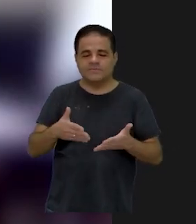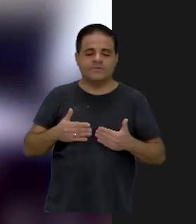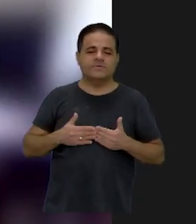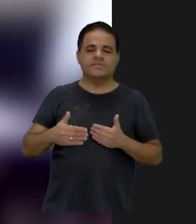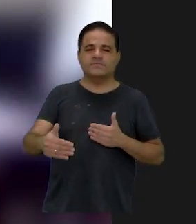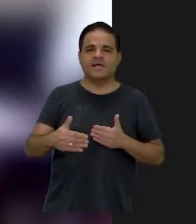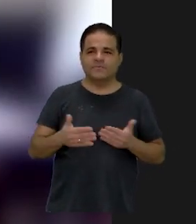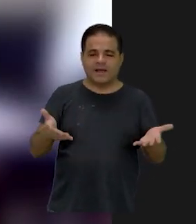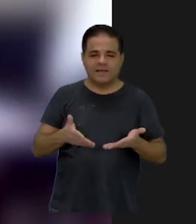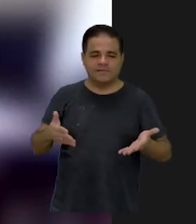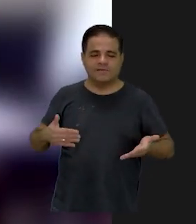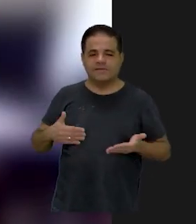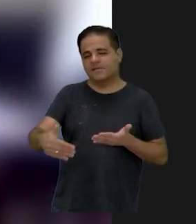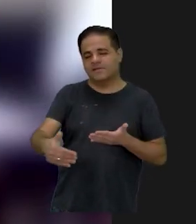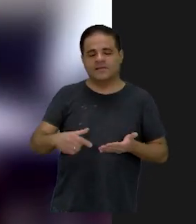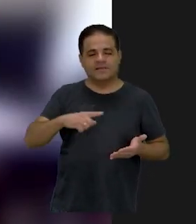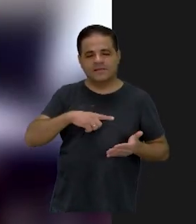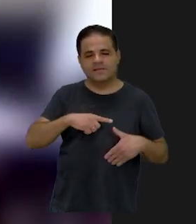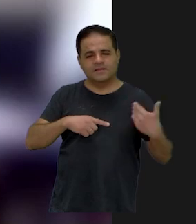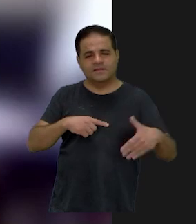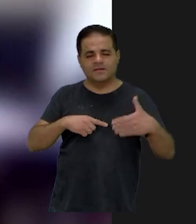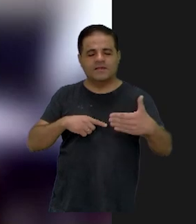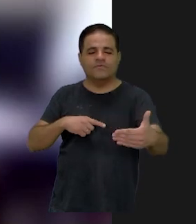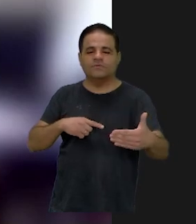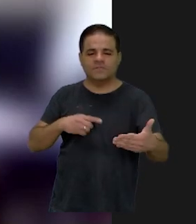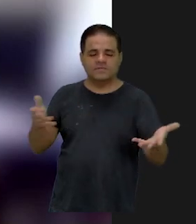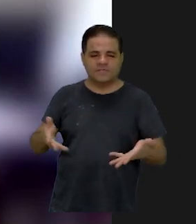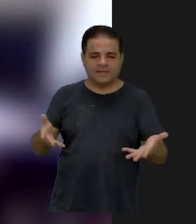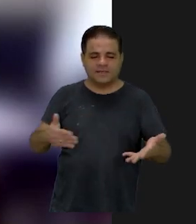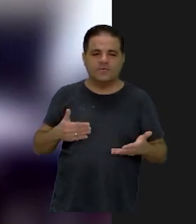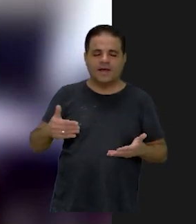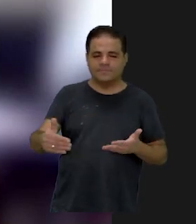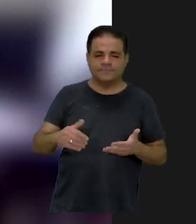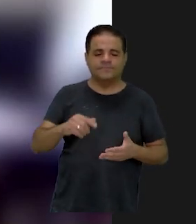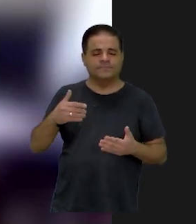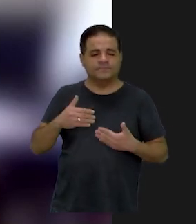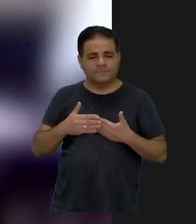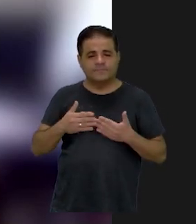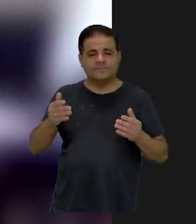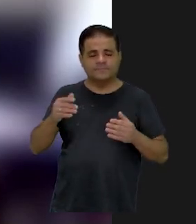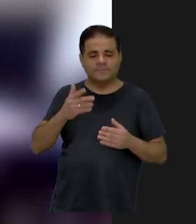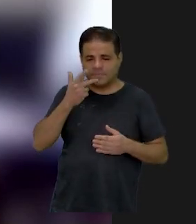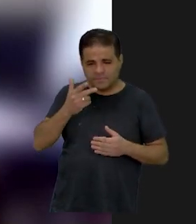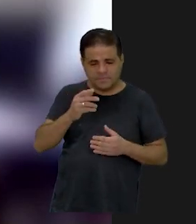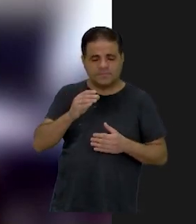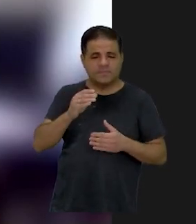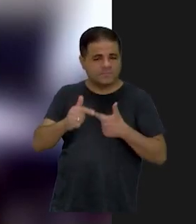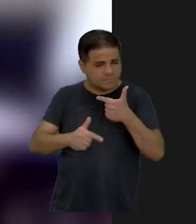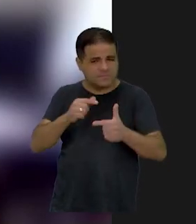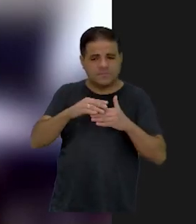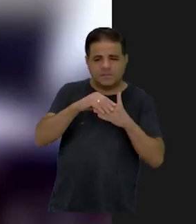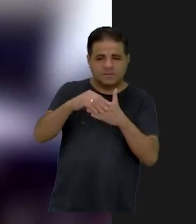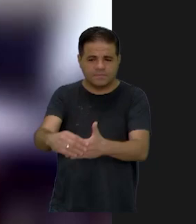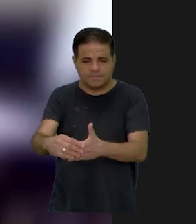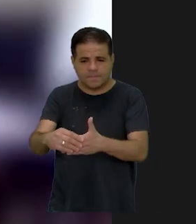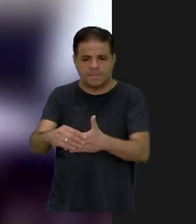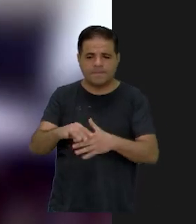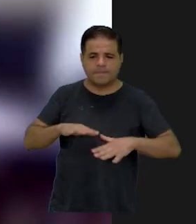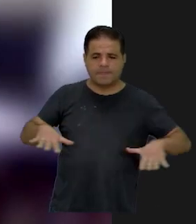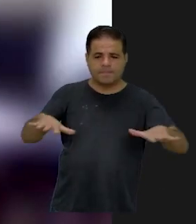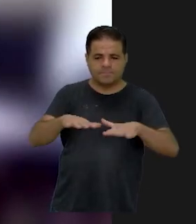O primeiro deles, ou um deles, é a investigação científica. Qual é o objetivo? É trabalhar com